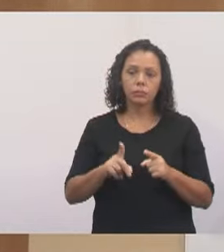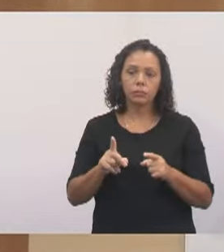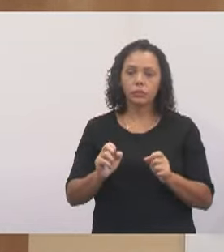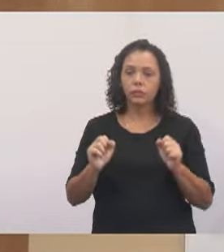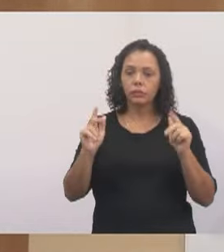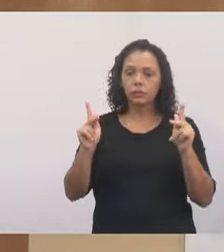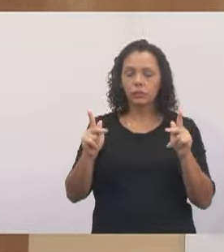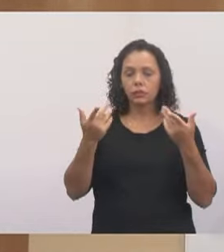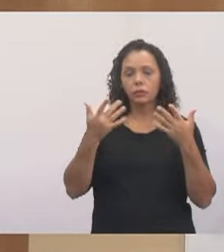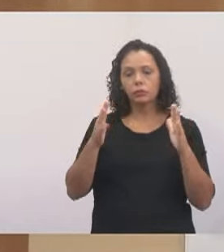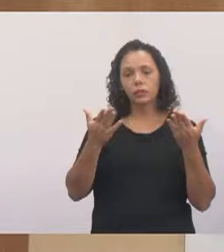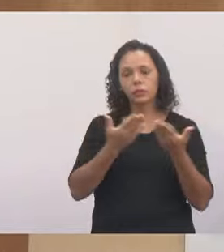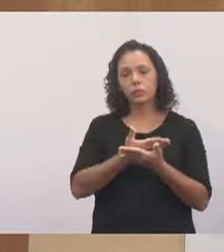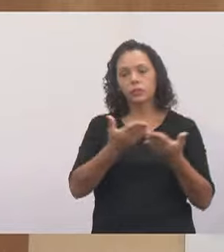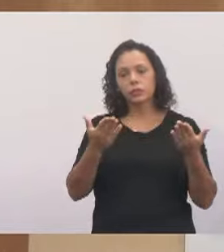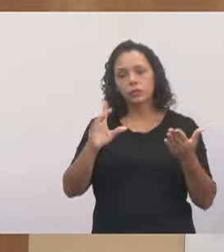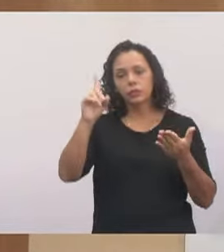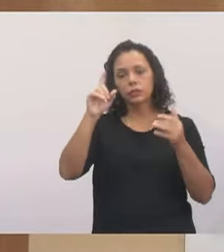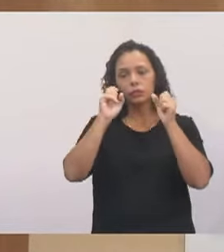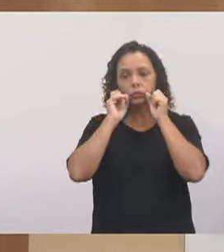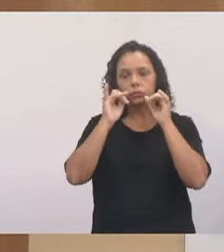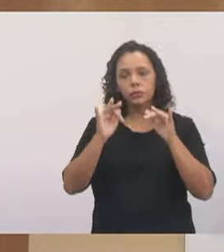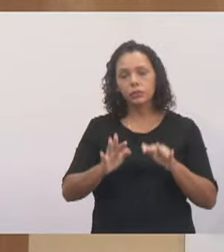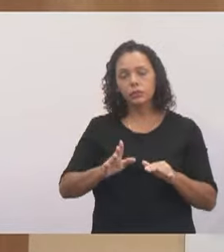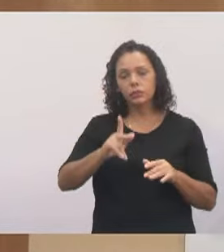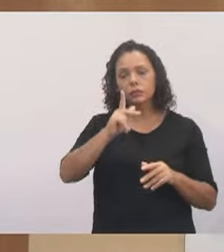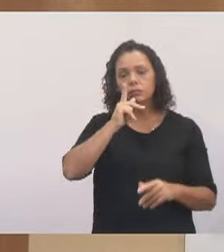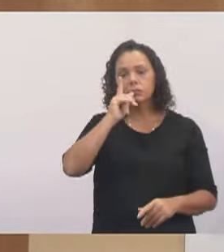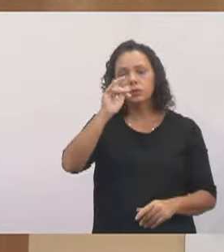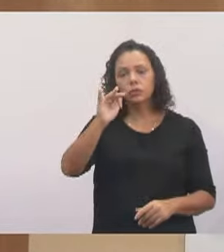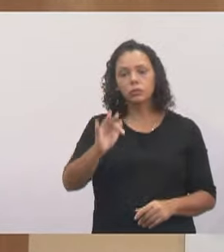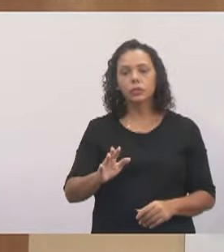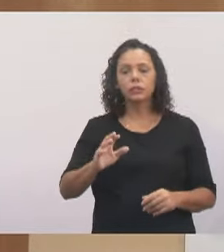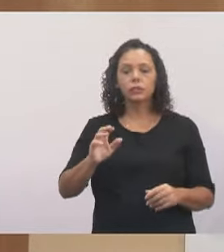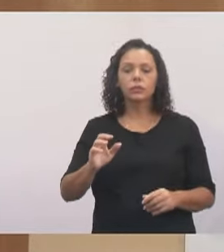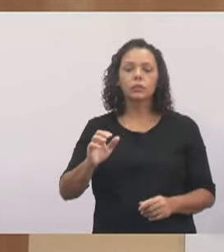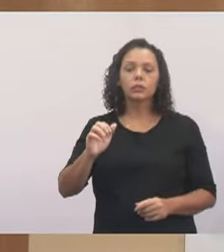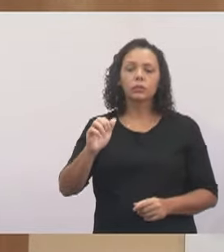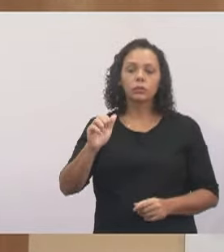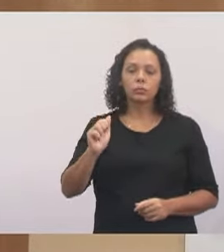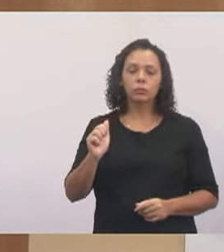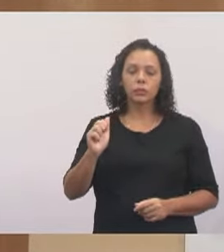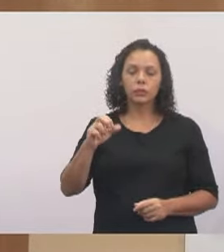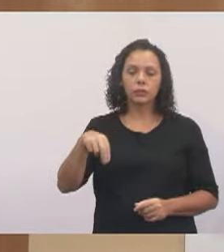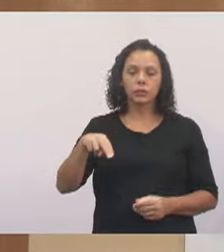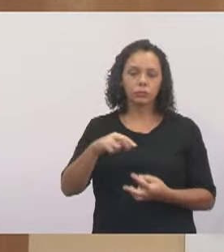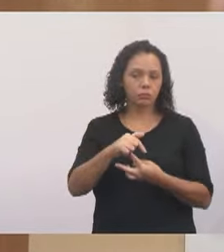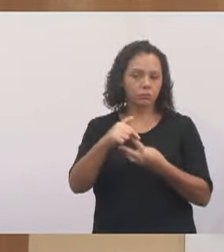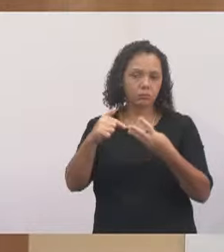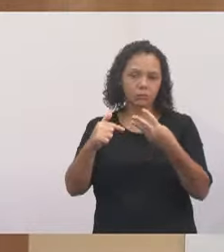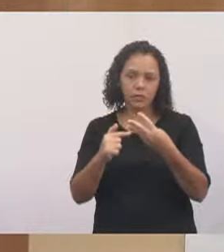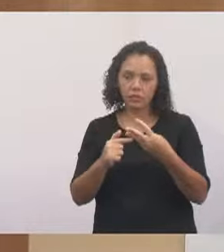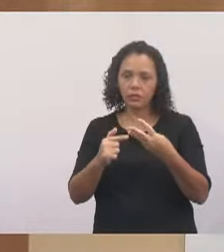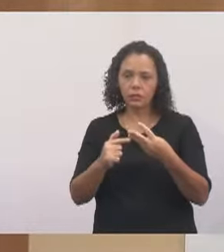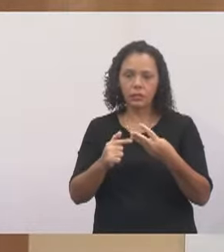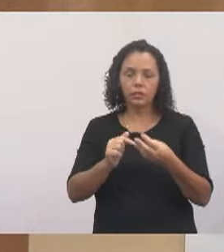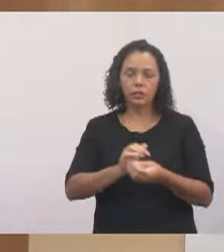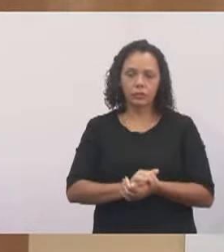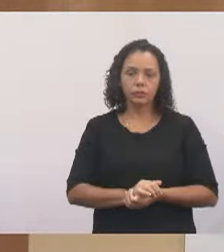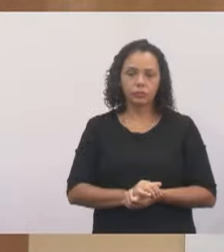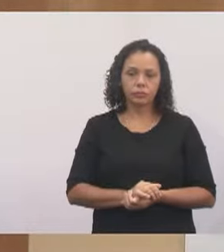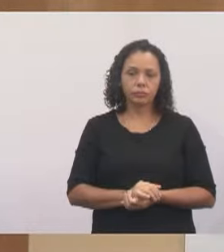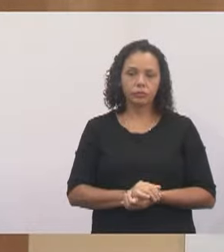isso. Parabéns a vocês. Deus abençoe. Prosperidade para a ONG, prosperidade Ponte Preta e a todos que aqui hoje estão para a defesa